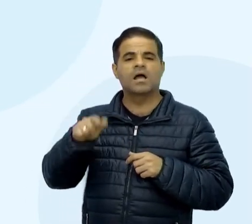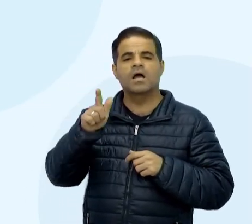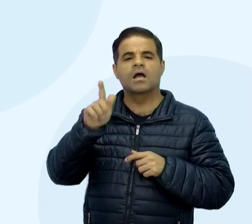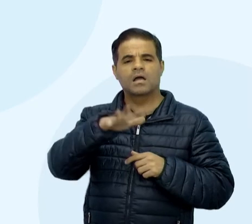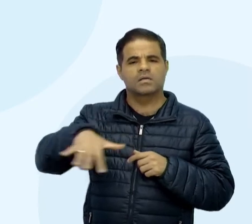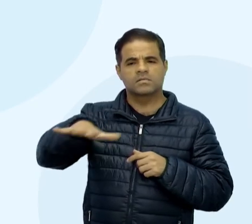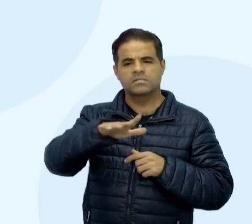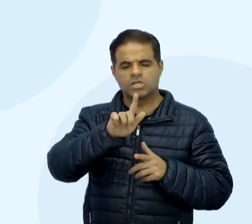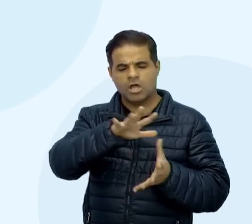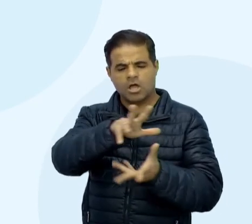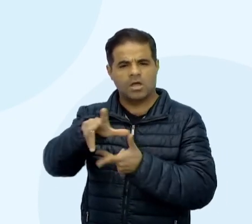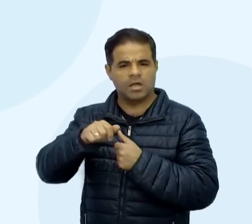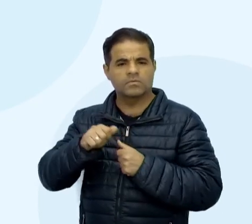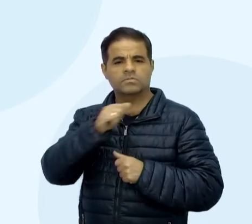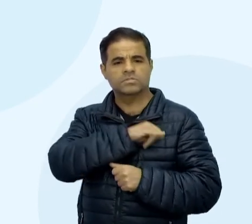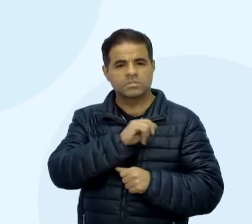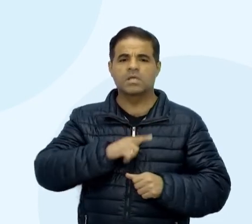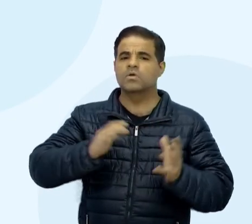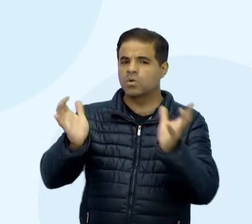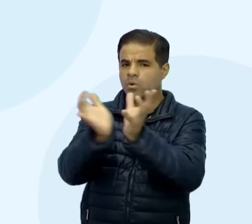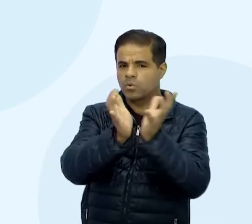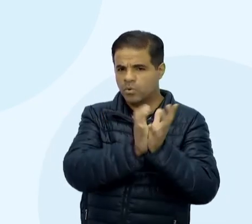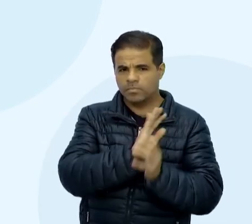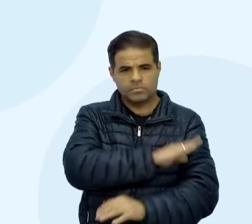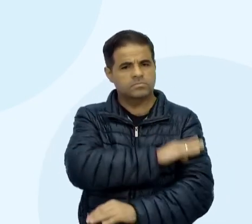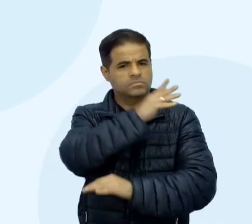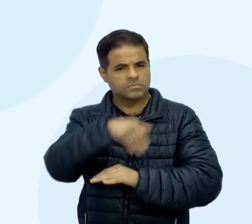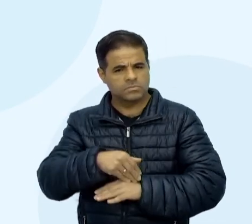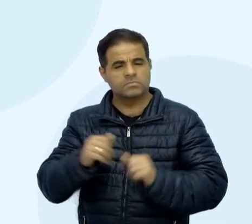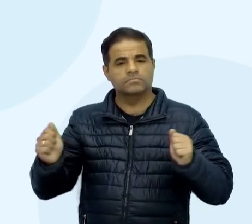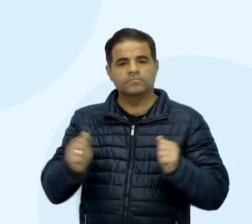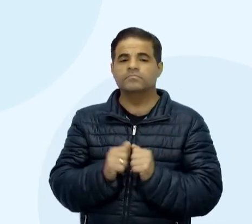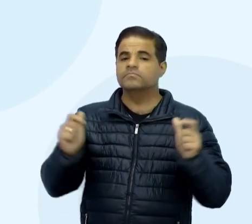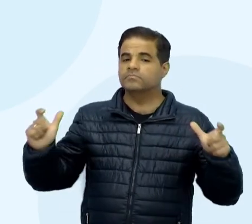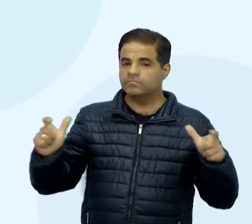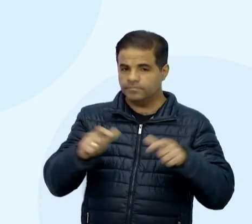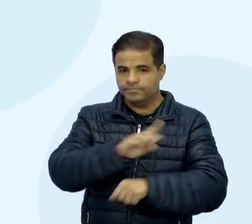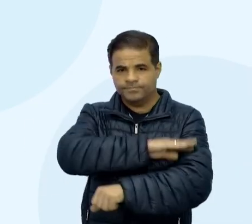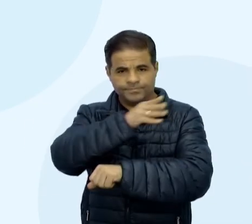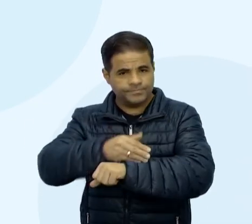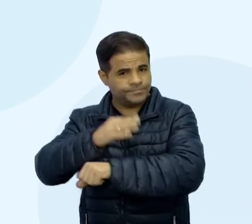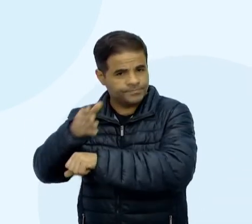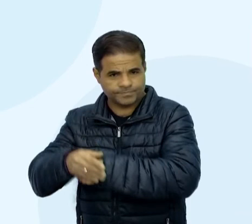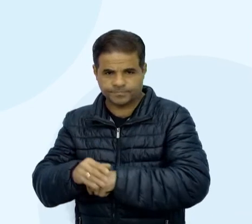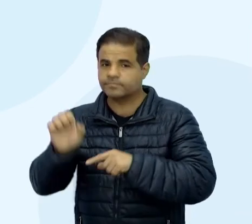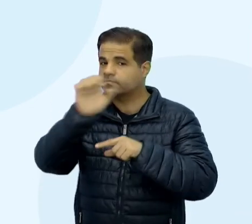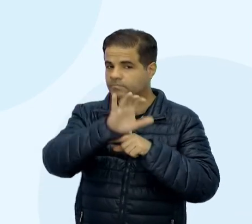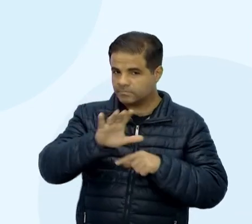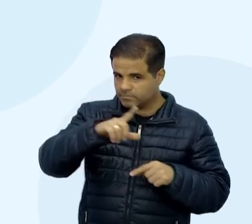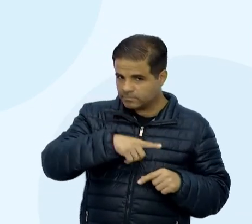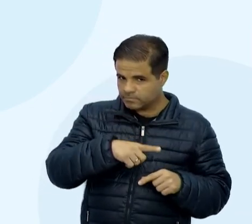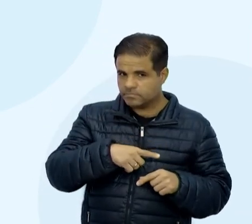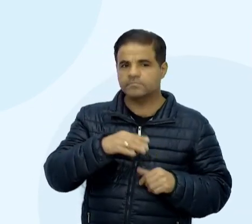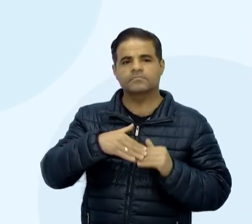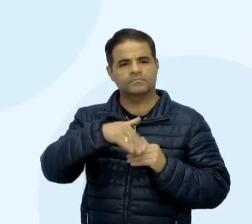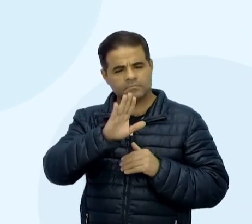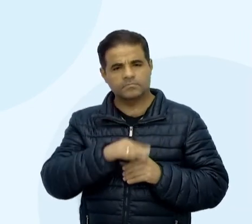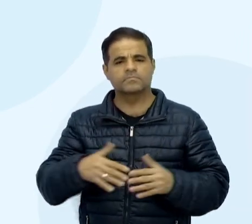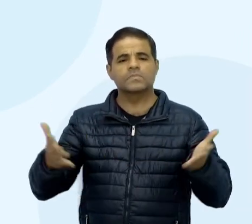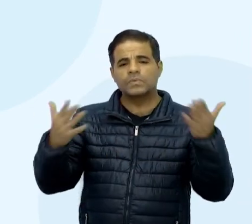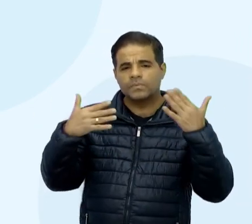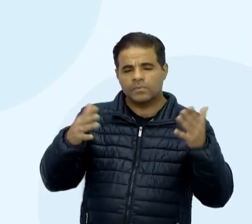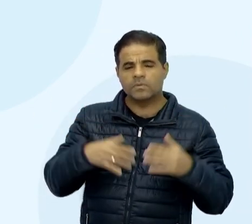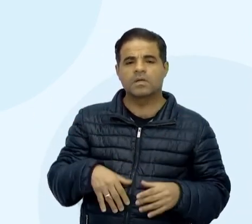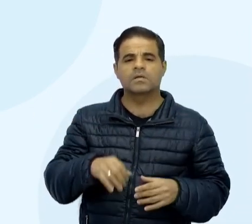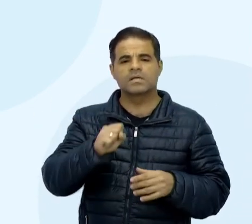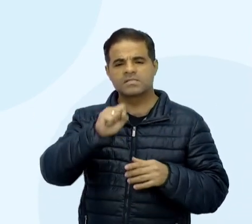Ele possui grupos montanhosos, conjuntos menores de serras e morros, tá? E ele tem um clima de